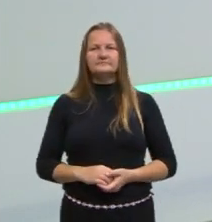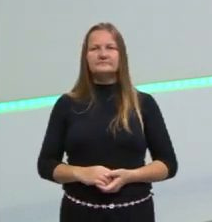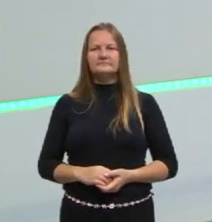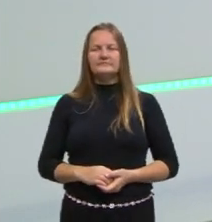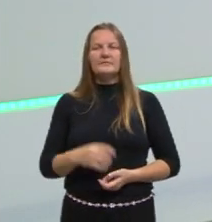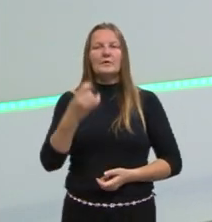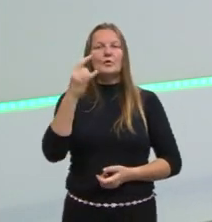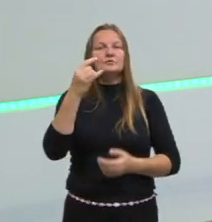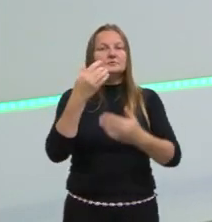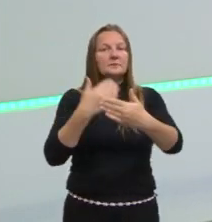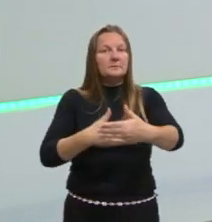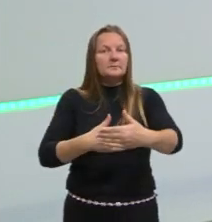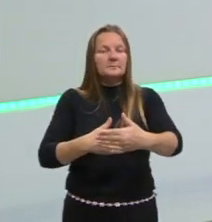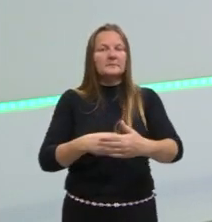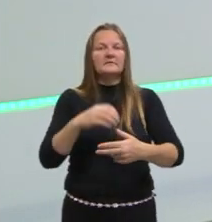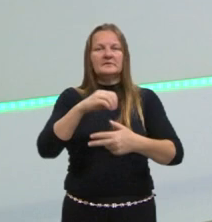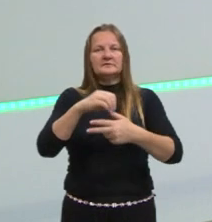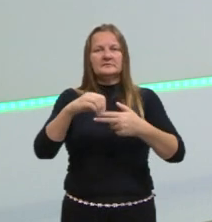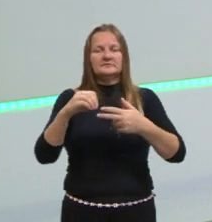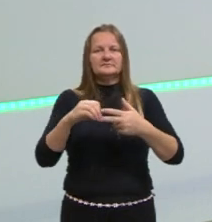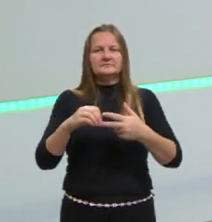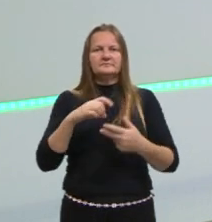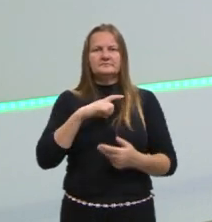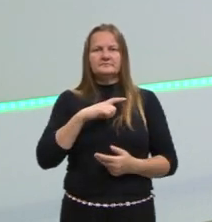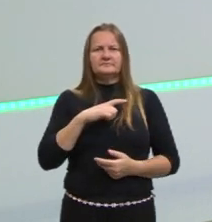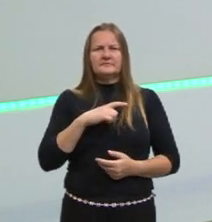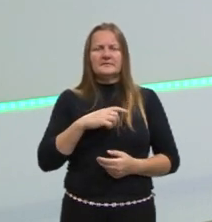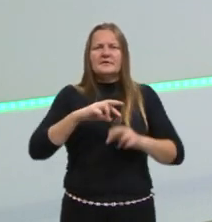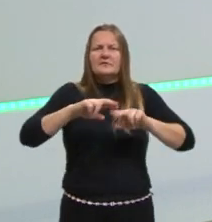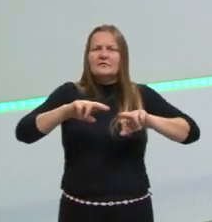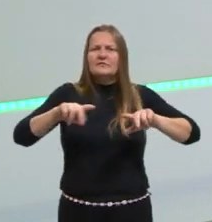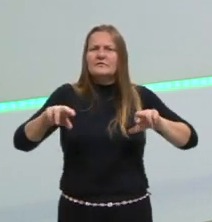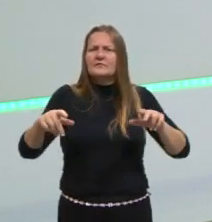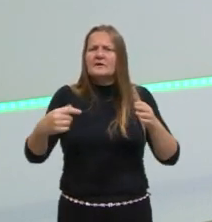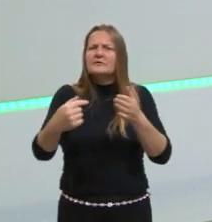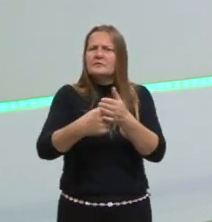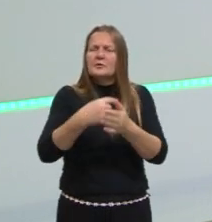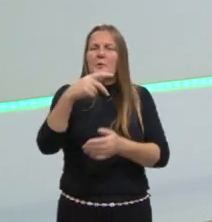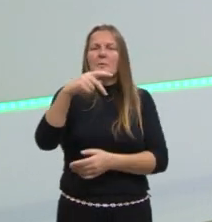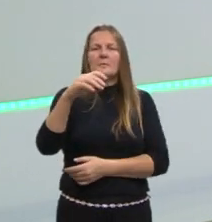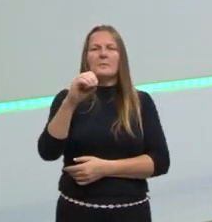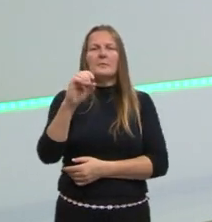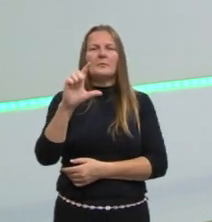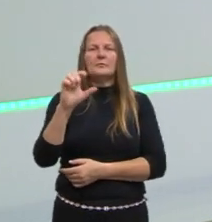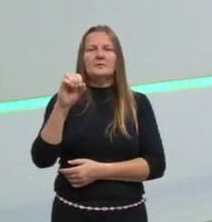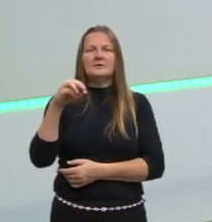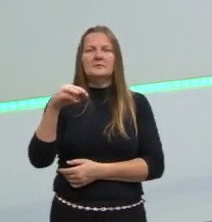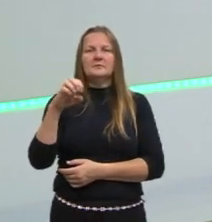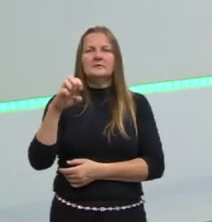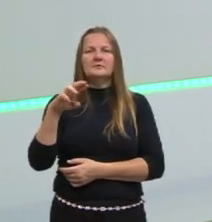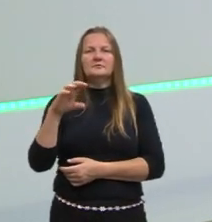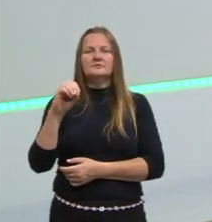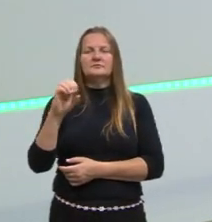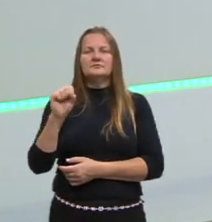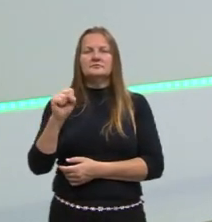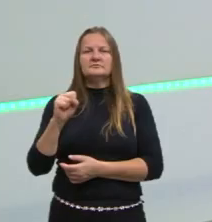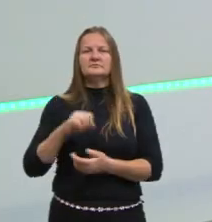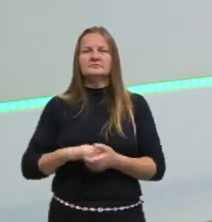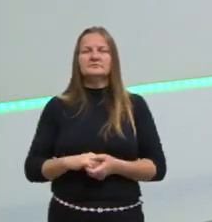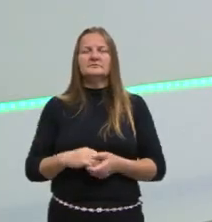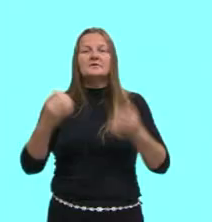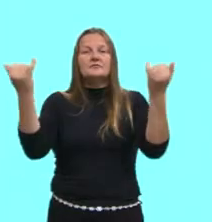últimas provas de Ciências da Natureza a gente vê várias questões com polímeros trabalha de certa forma